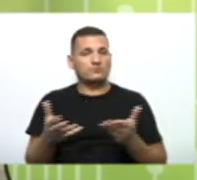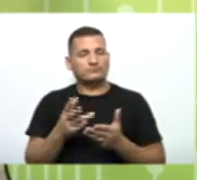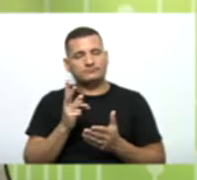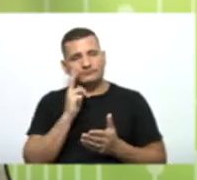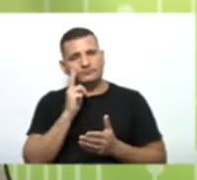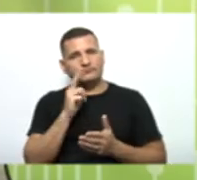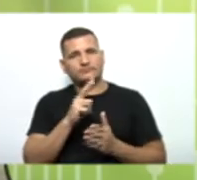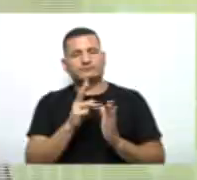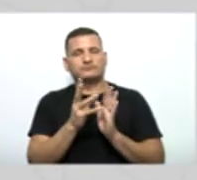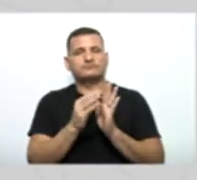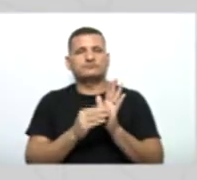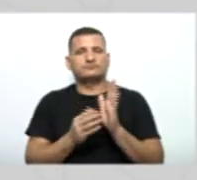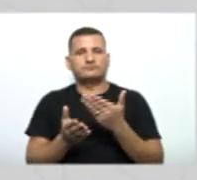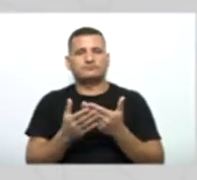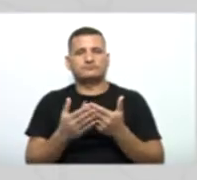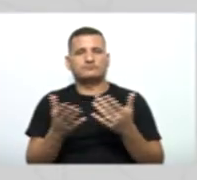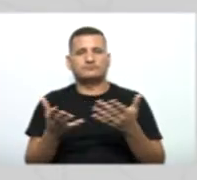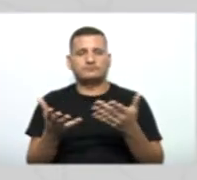hoje.